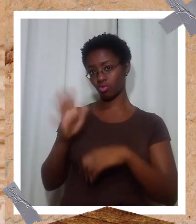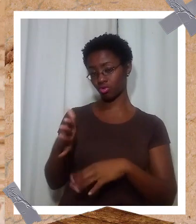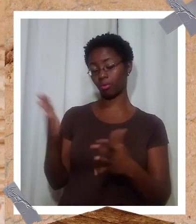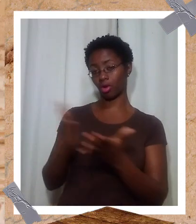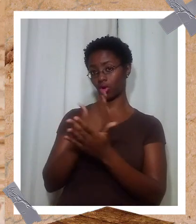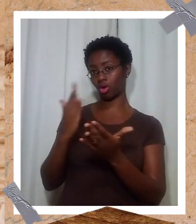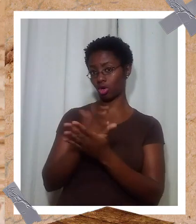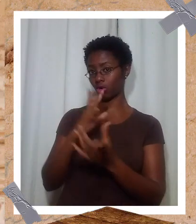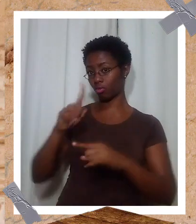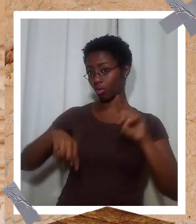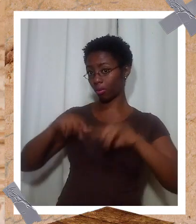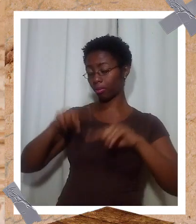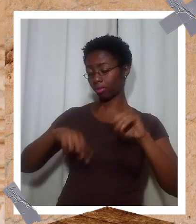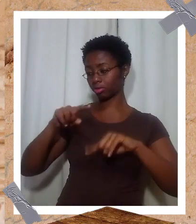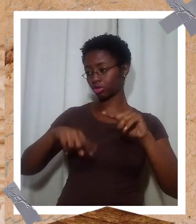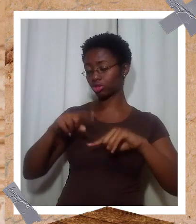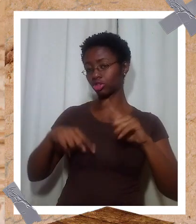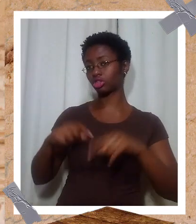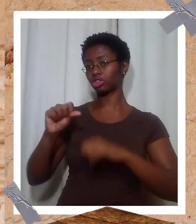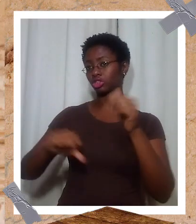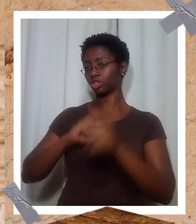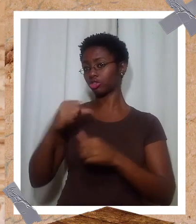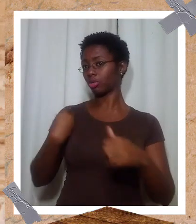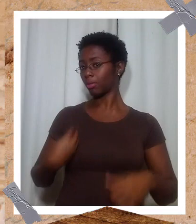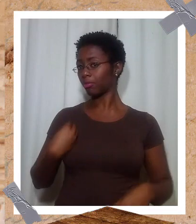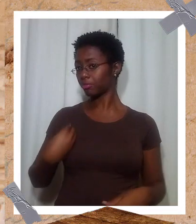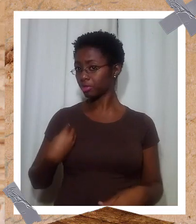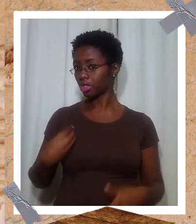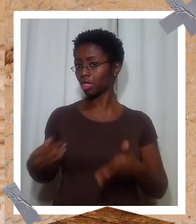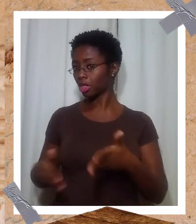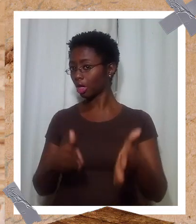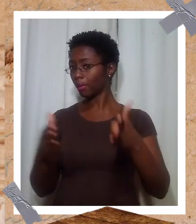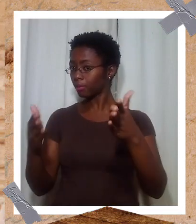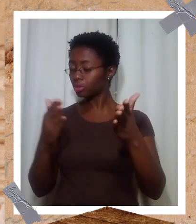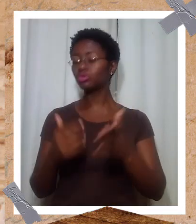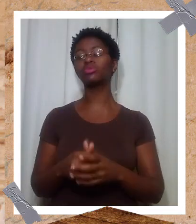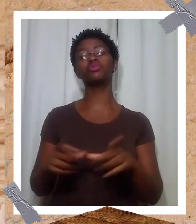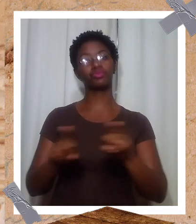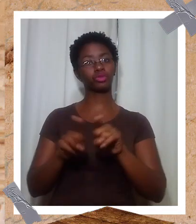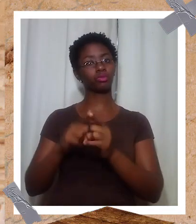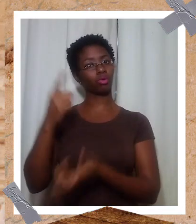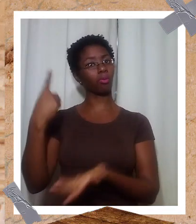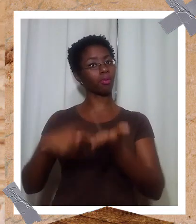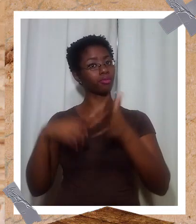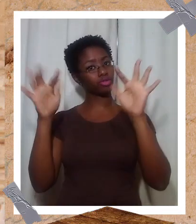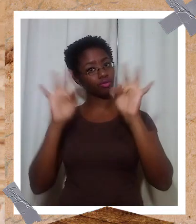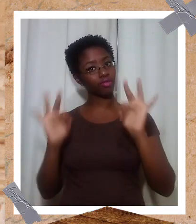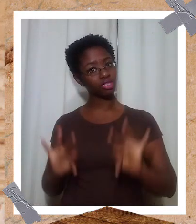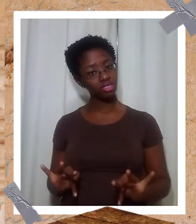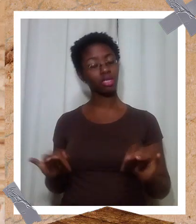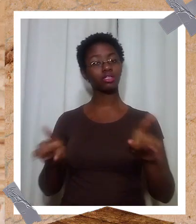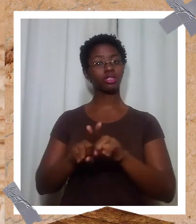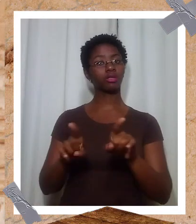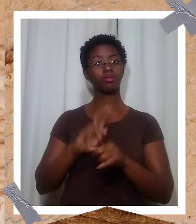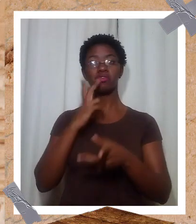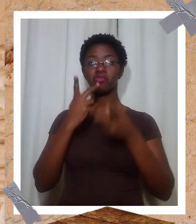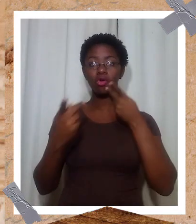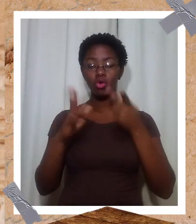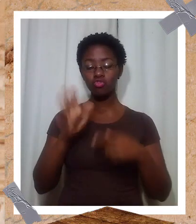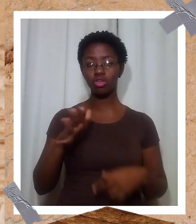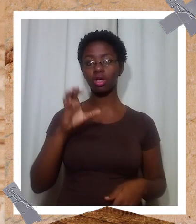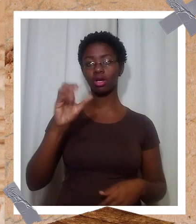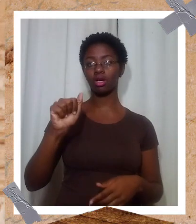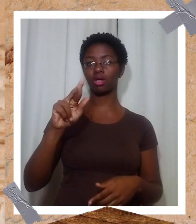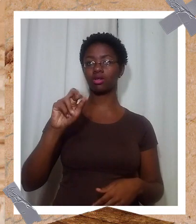livro como objeto que transforma a trajetória, e falamos sobre o compromisso com a felicidade, falamos sobre Carolina, que